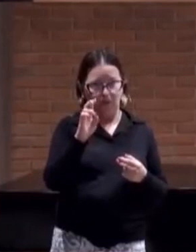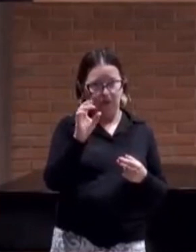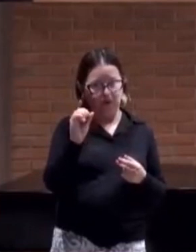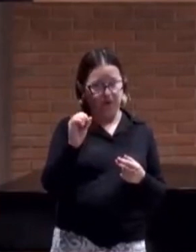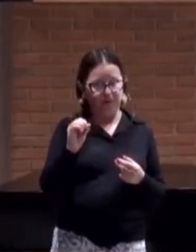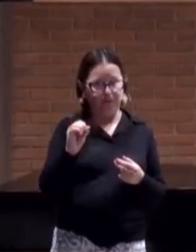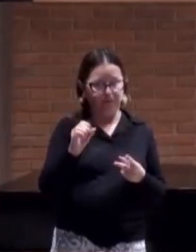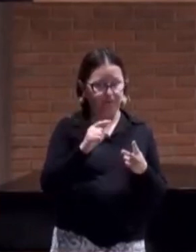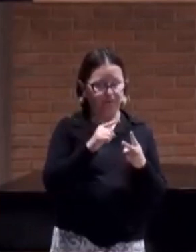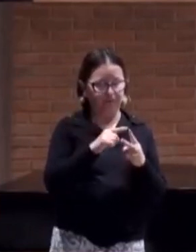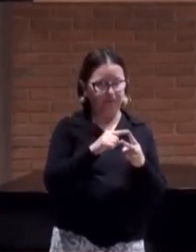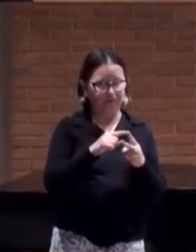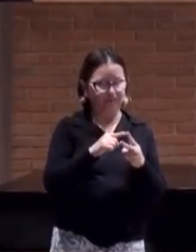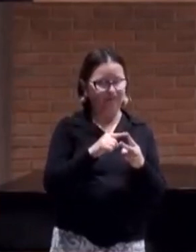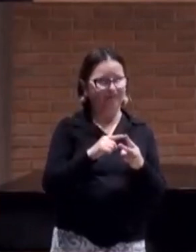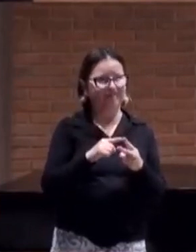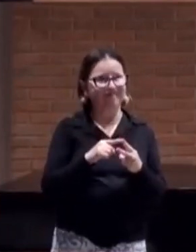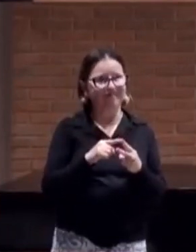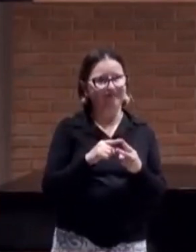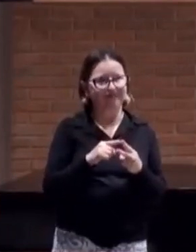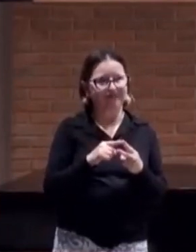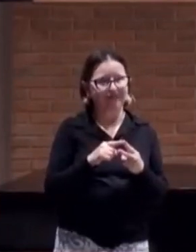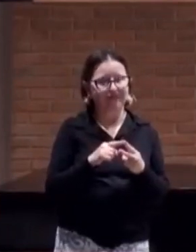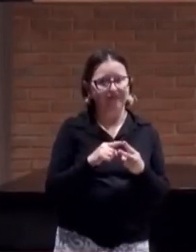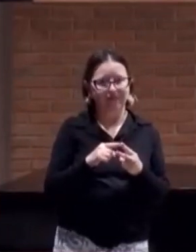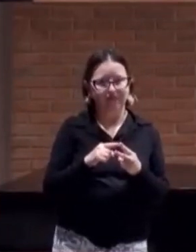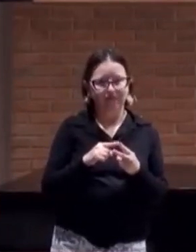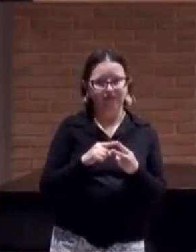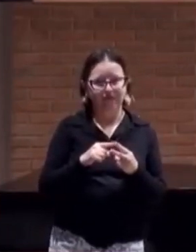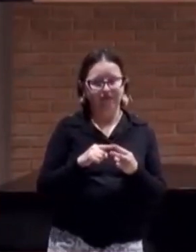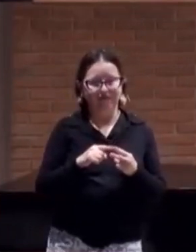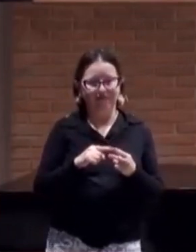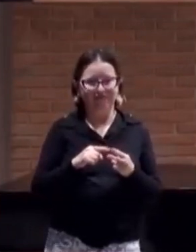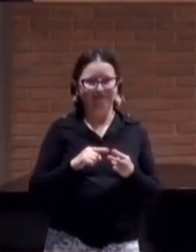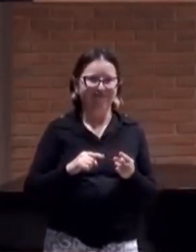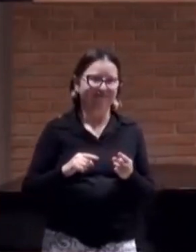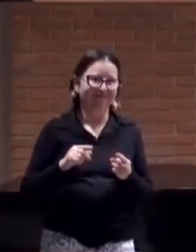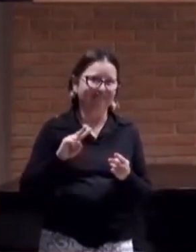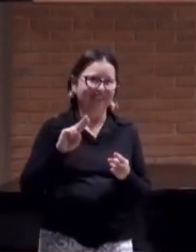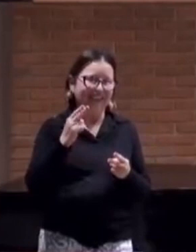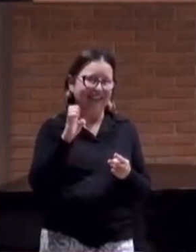Uma é heteros e outra é allos.